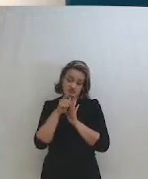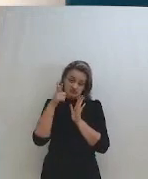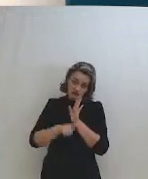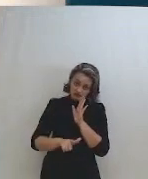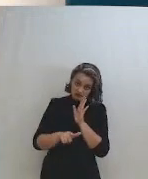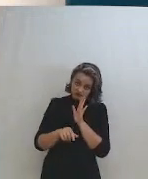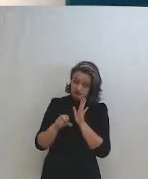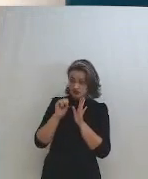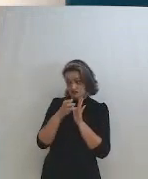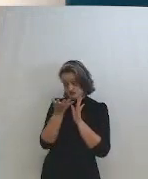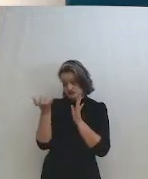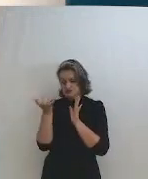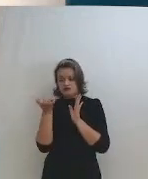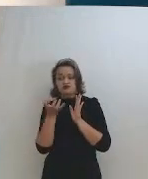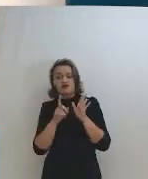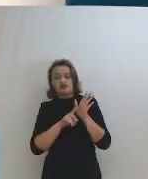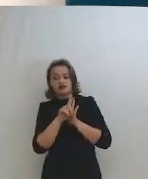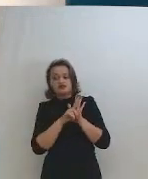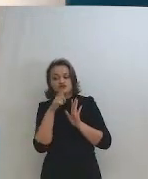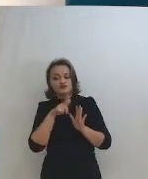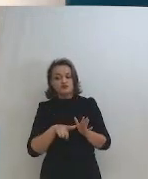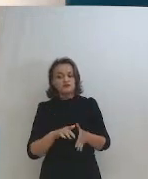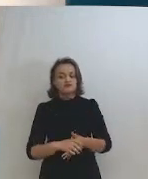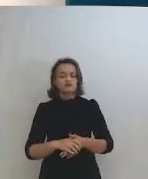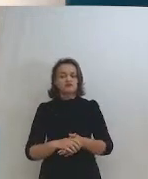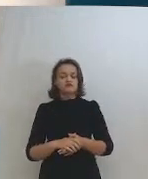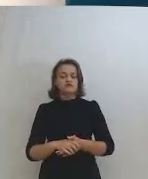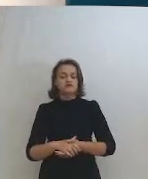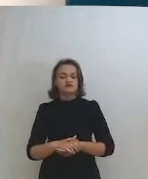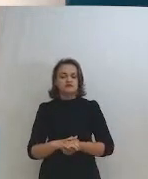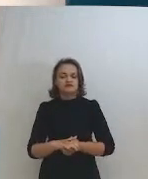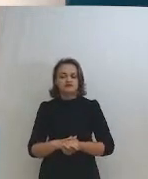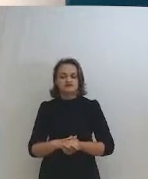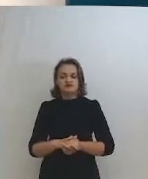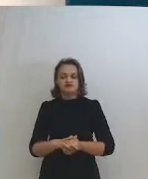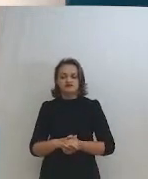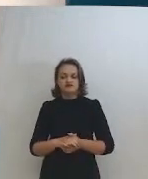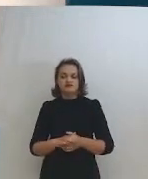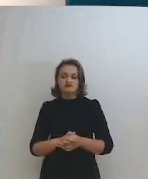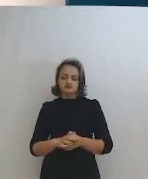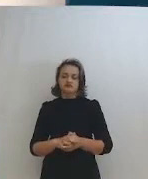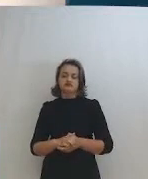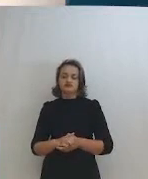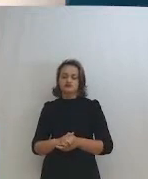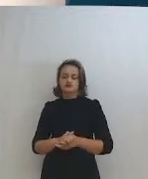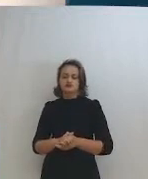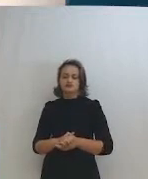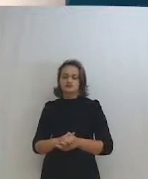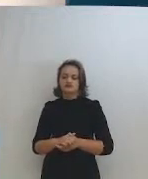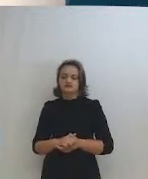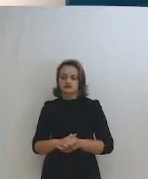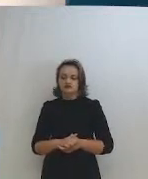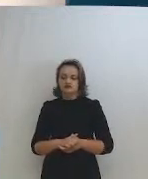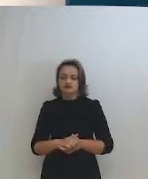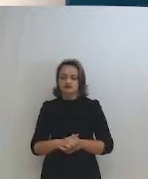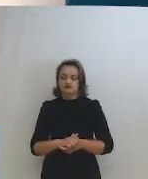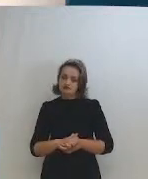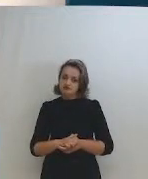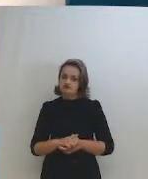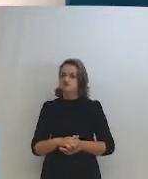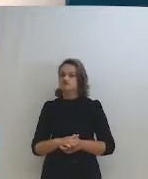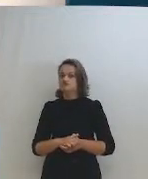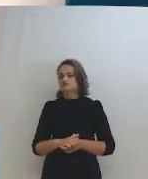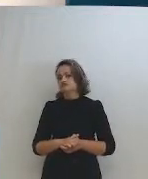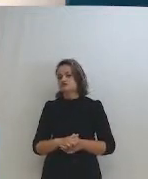ao magistrado. Mal não faz, outubro, né? Mal não faz, né, senhor presidente? Mal não faz, tá certo. Mal não faz. Então, doutor Marcos Antônio, esse